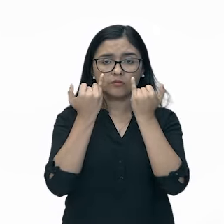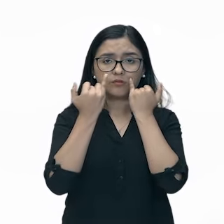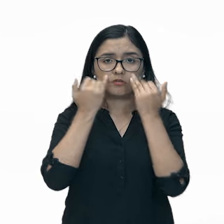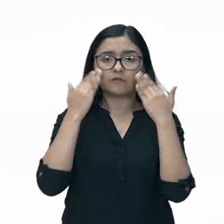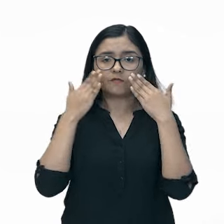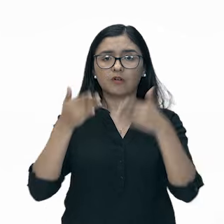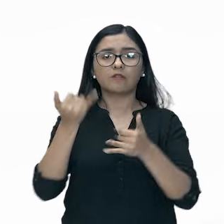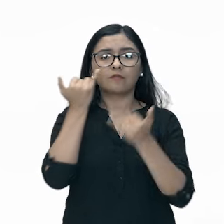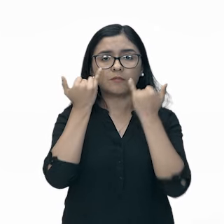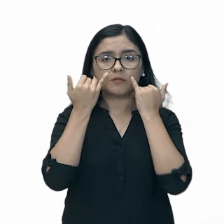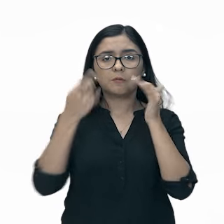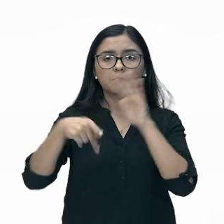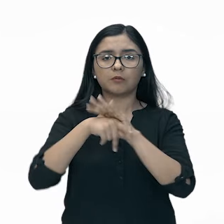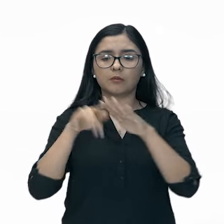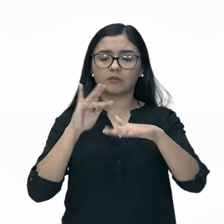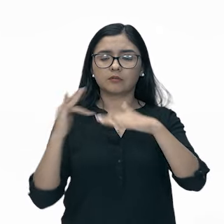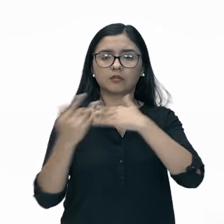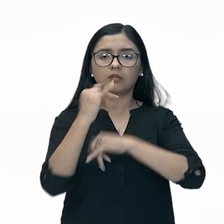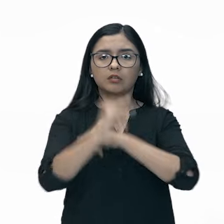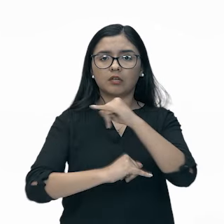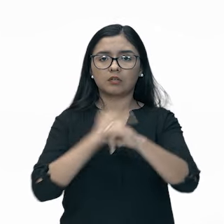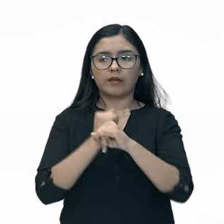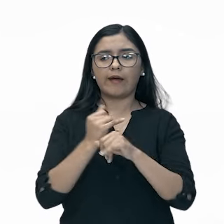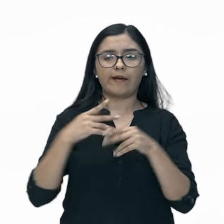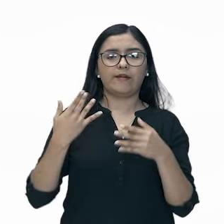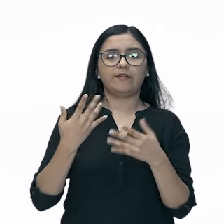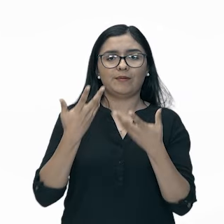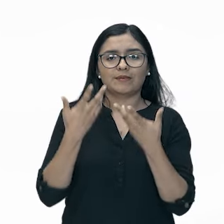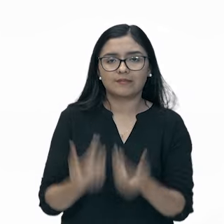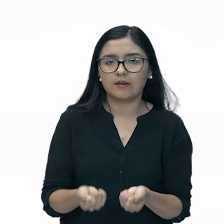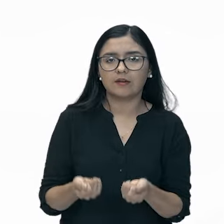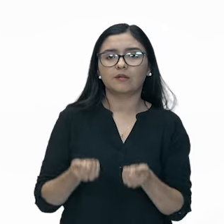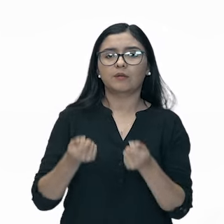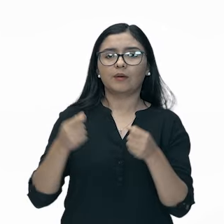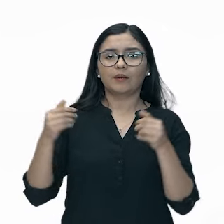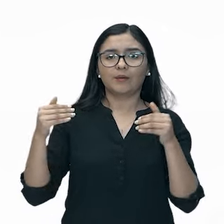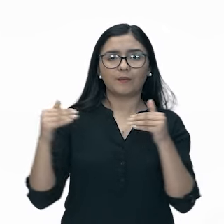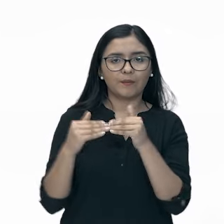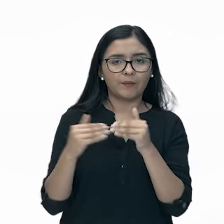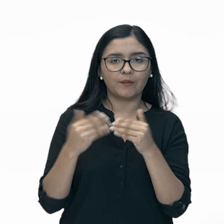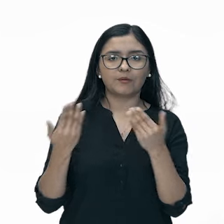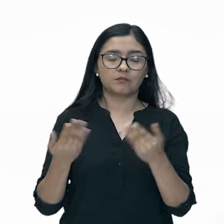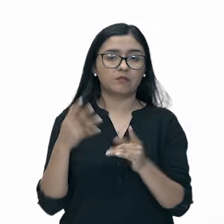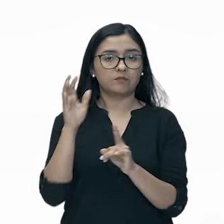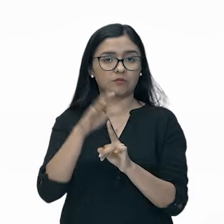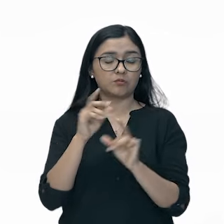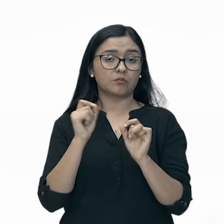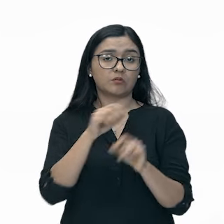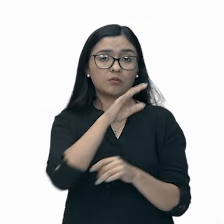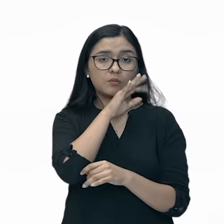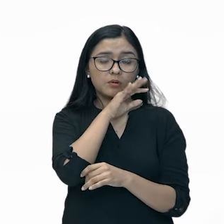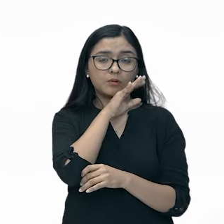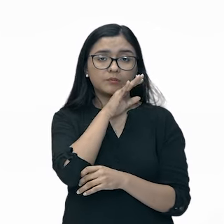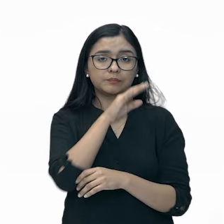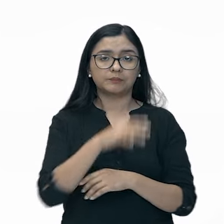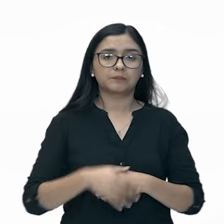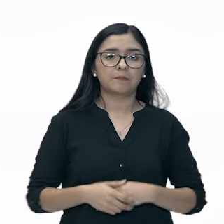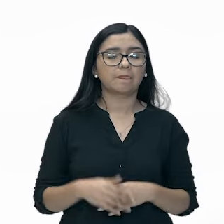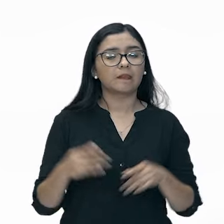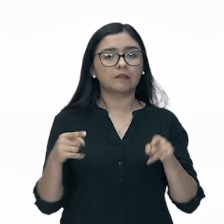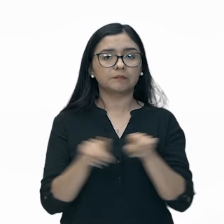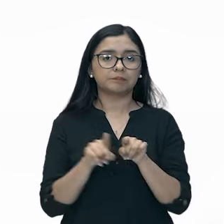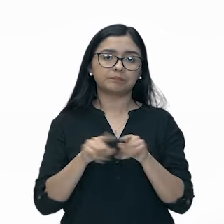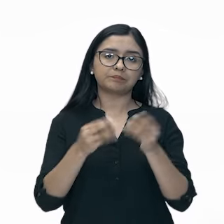não é Ah é isso que a mídia está dizendo então eu concordo com isso o que influencia negativamente seus padrões de consumo e sua